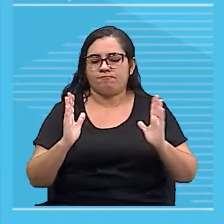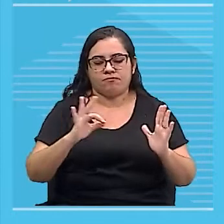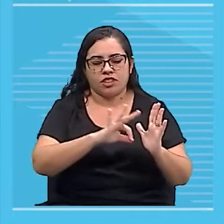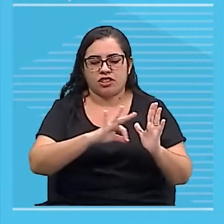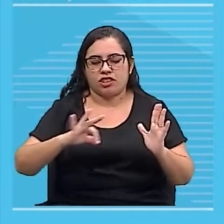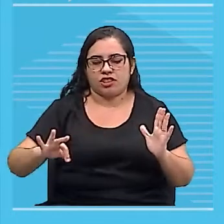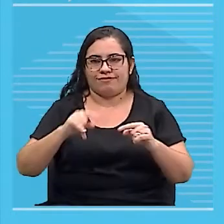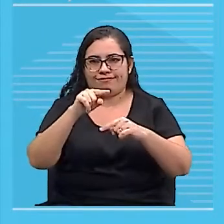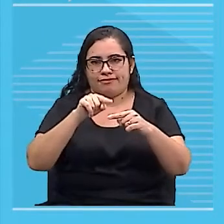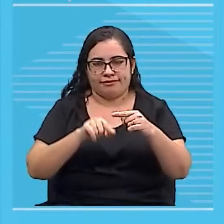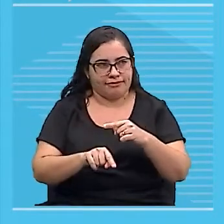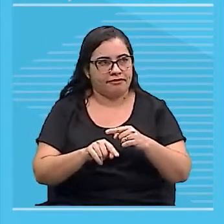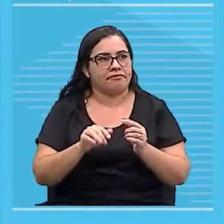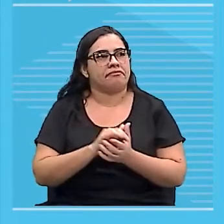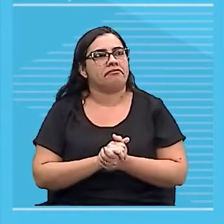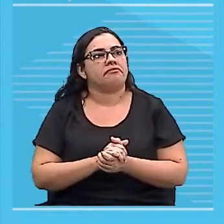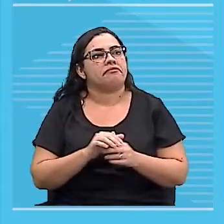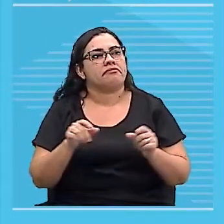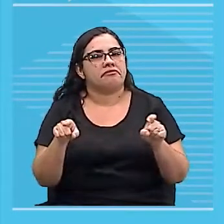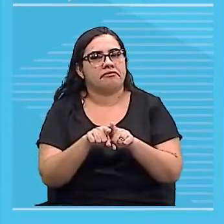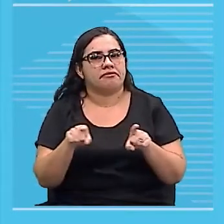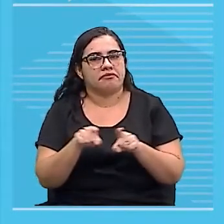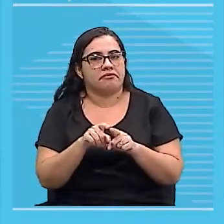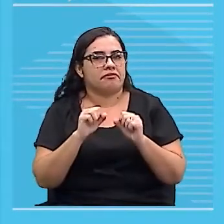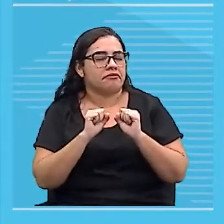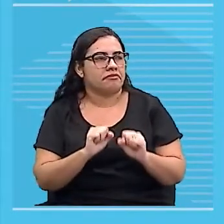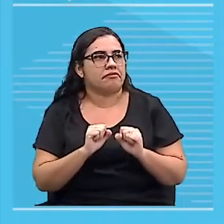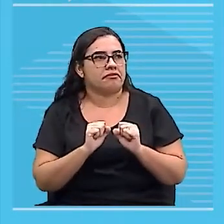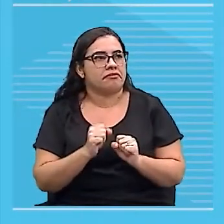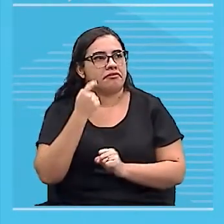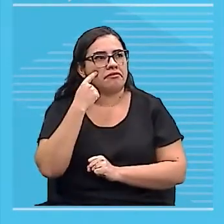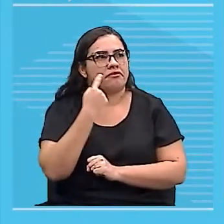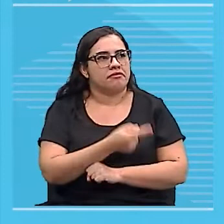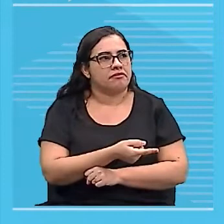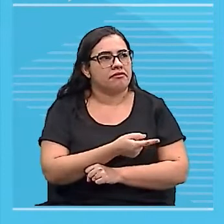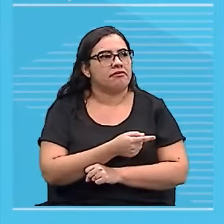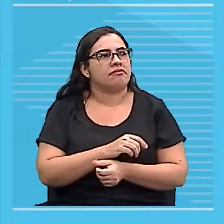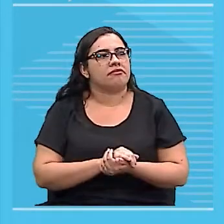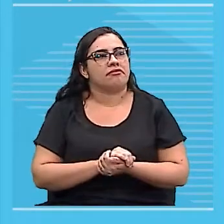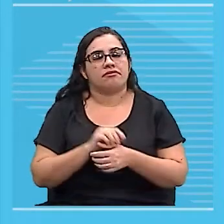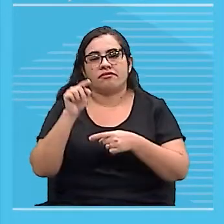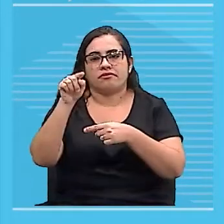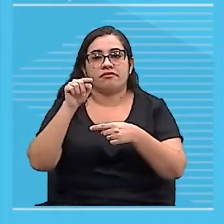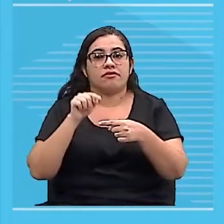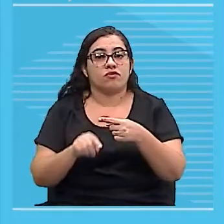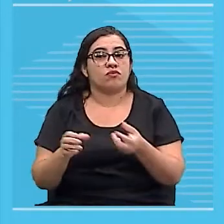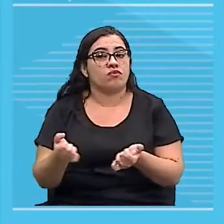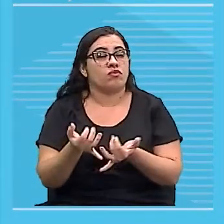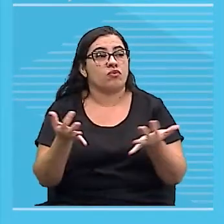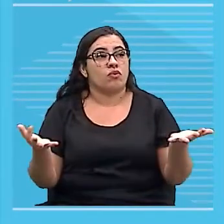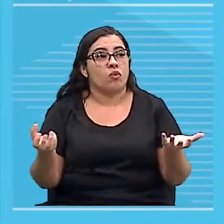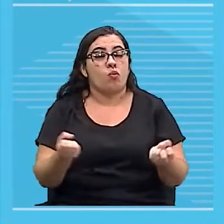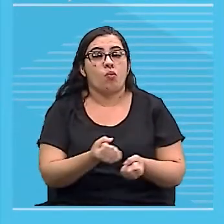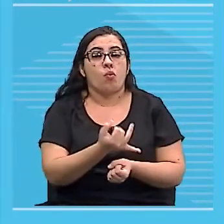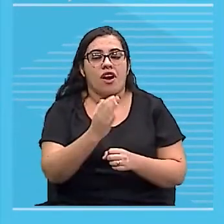Além disso, a capacitância também pode ser dada pela razão, pela divisão da quantidade